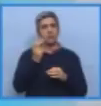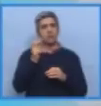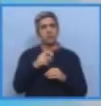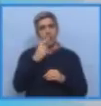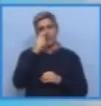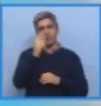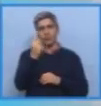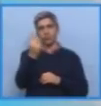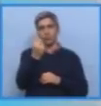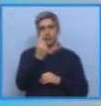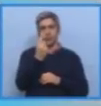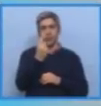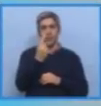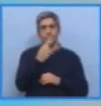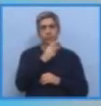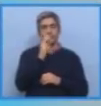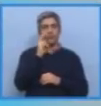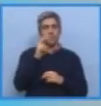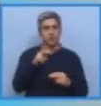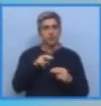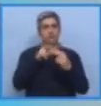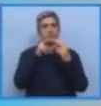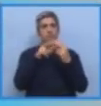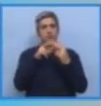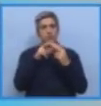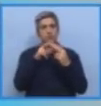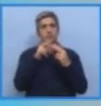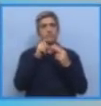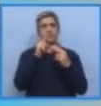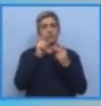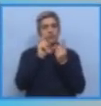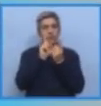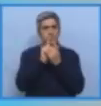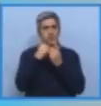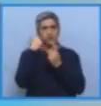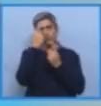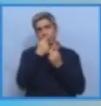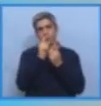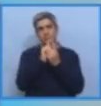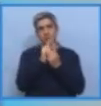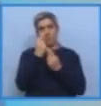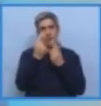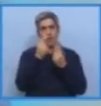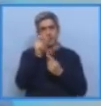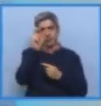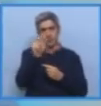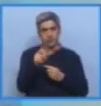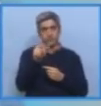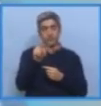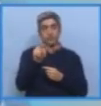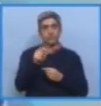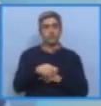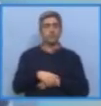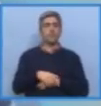surge a pessoa. Quando ele se encontra tu a tu, rosto a rosto, perante alguém. E